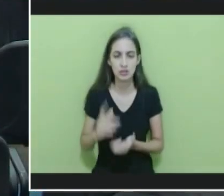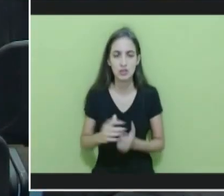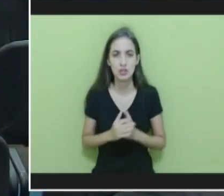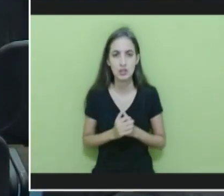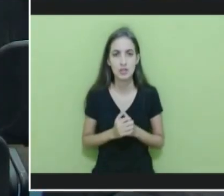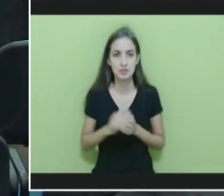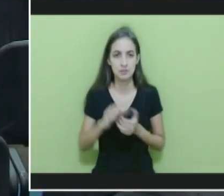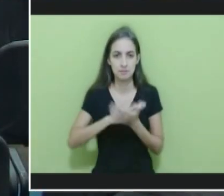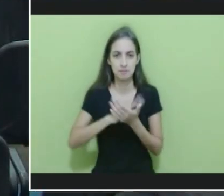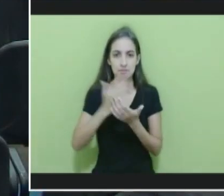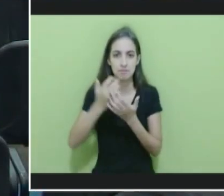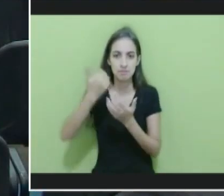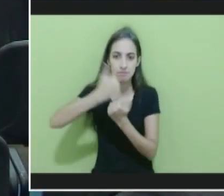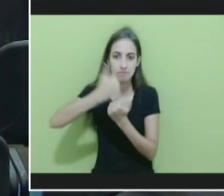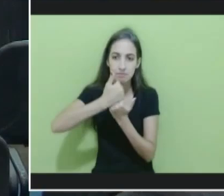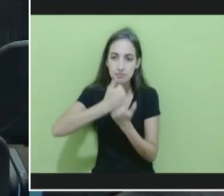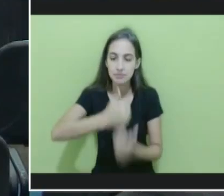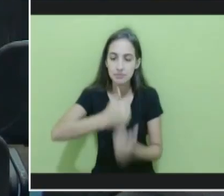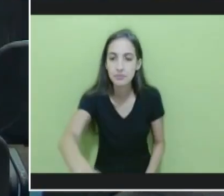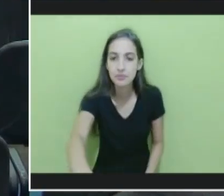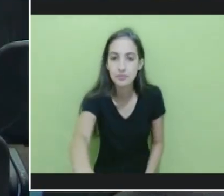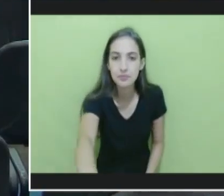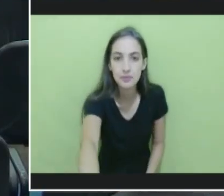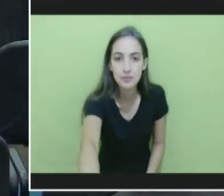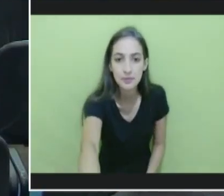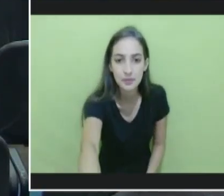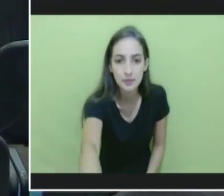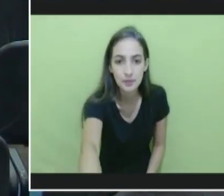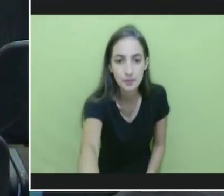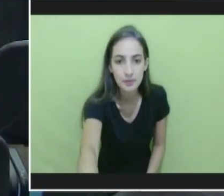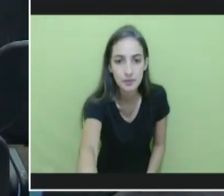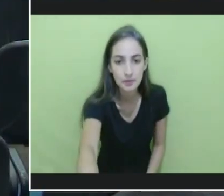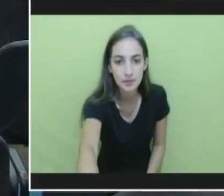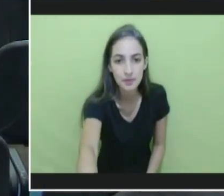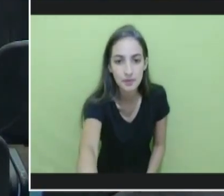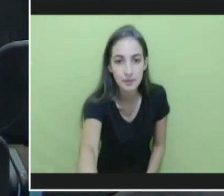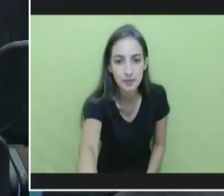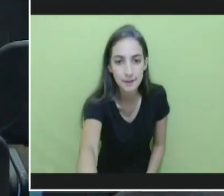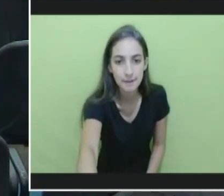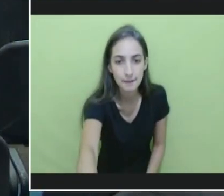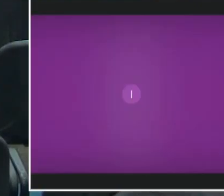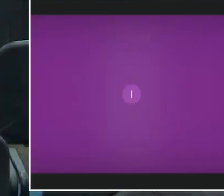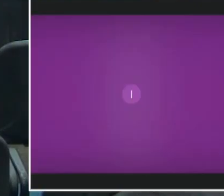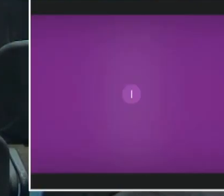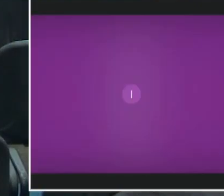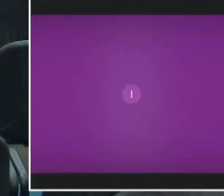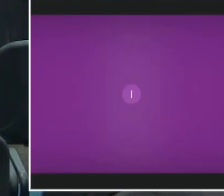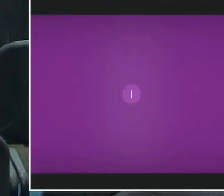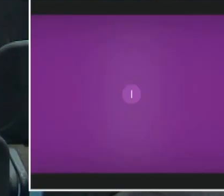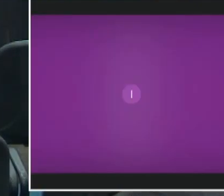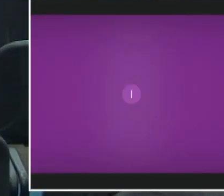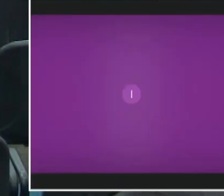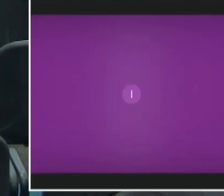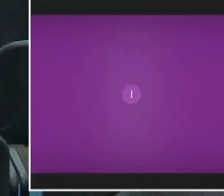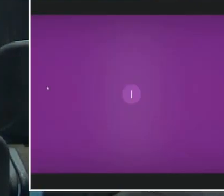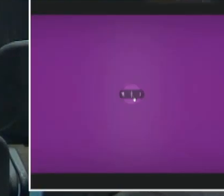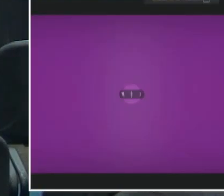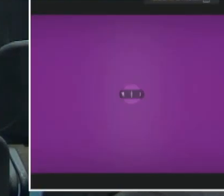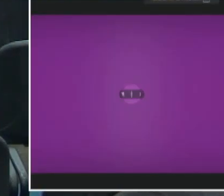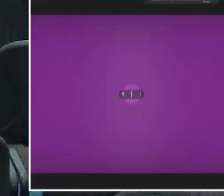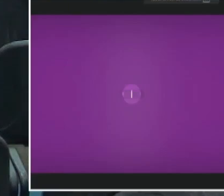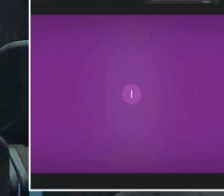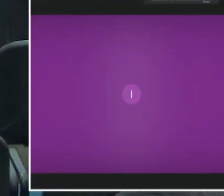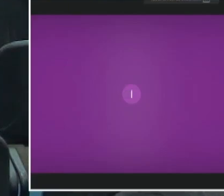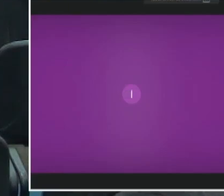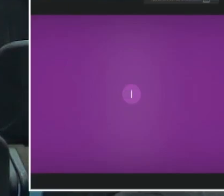no texto da lei que para preservar o equilíbrio financeiro e atuarial, o atuarial não existe mais,